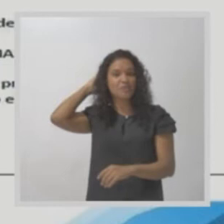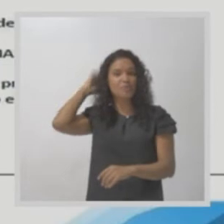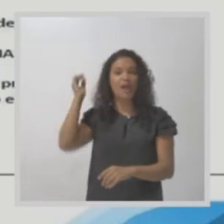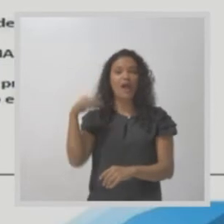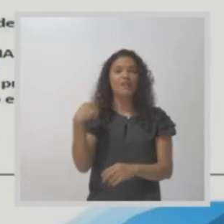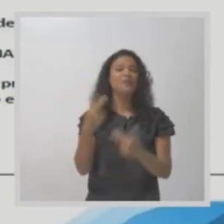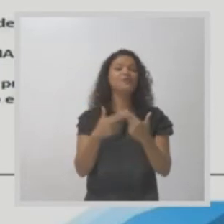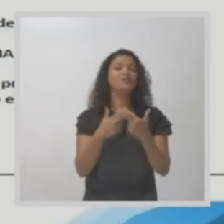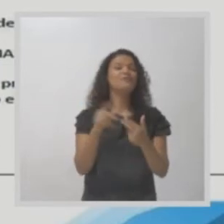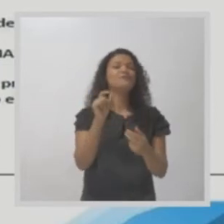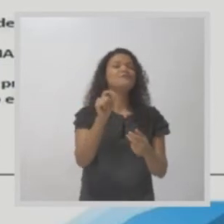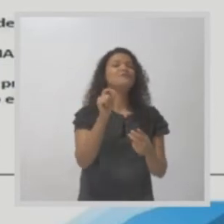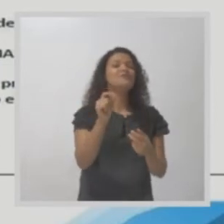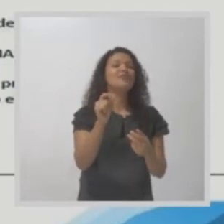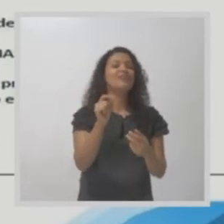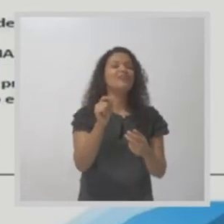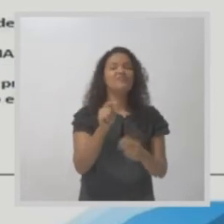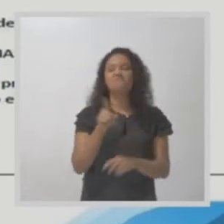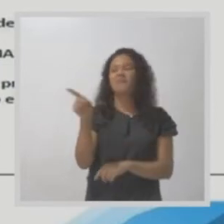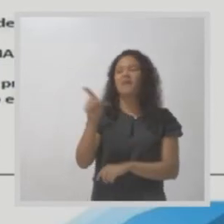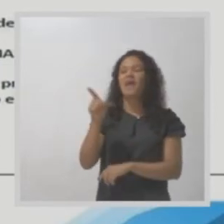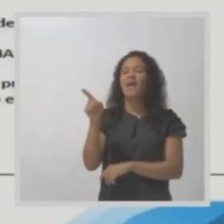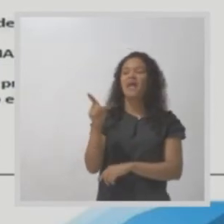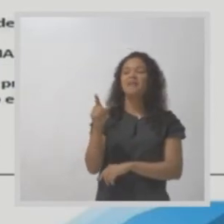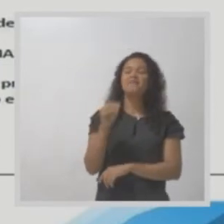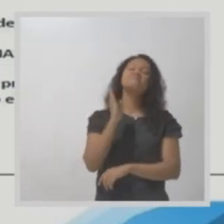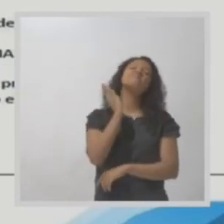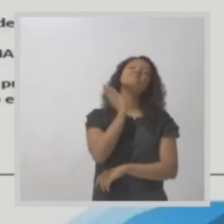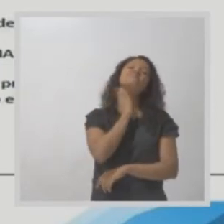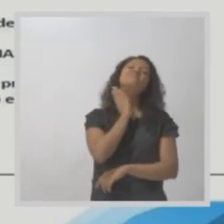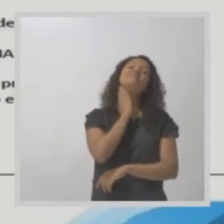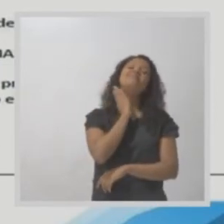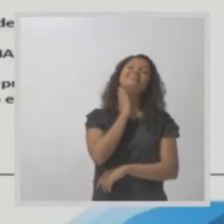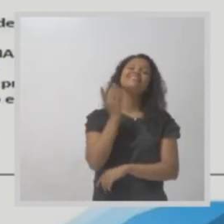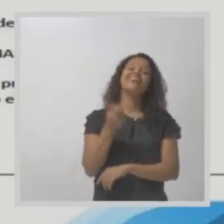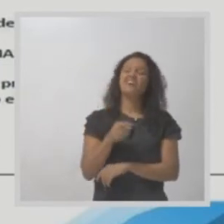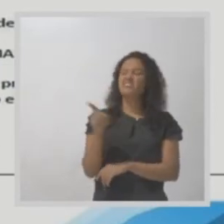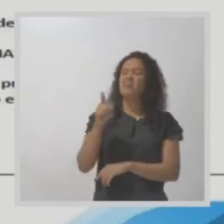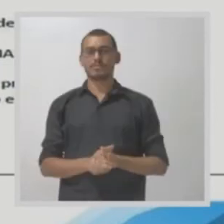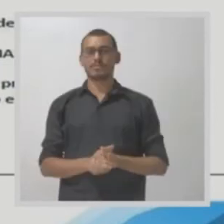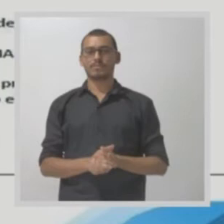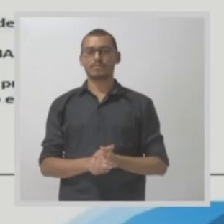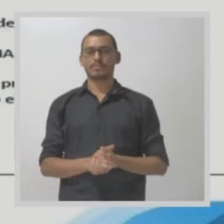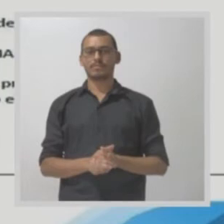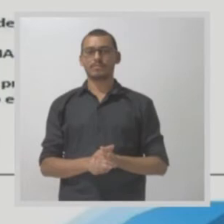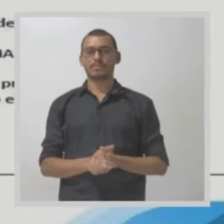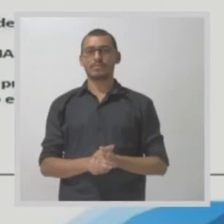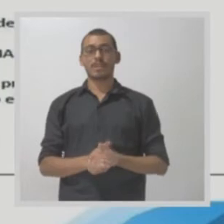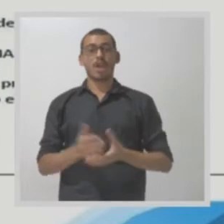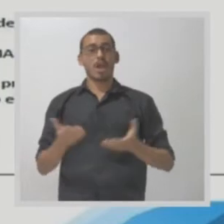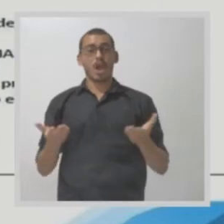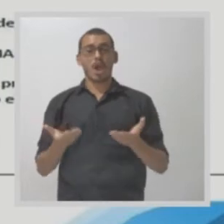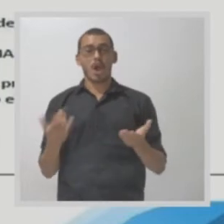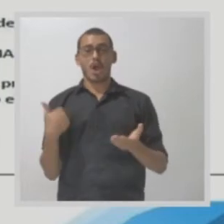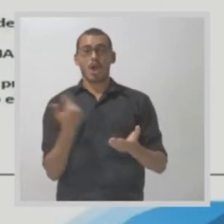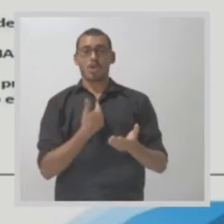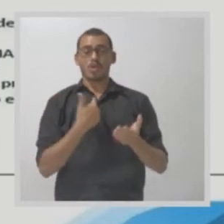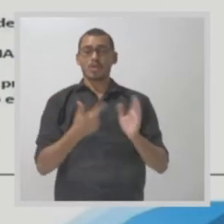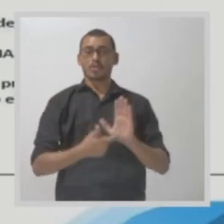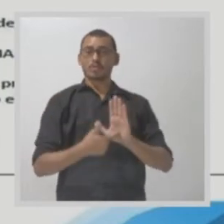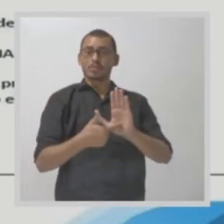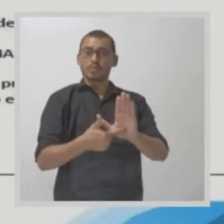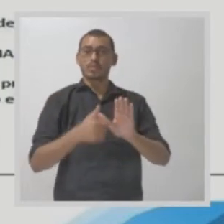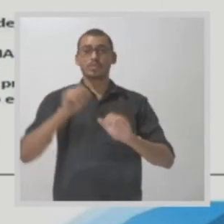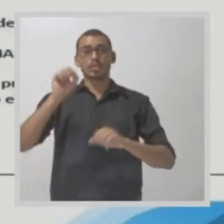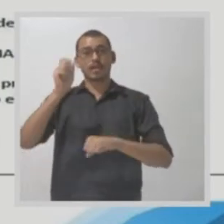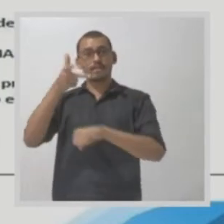quê? Fulano contou uma potoca, fulano é potoqueiro. Agora nós vamos passar um vídeo